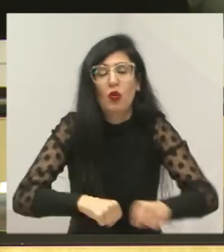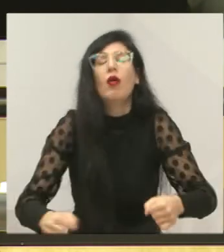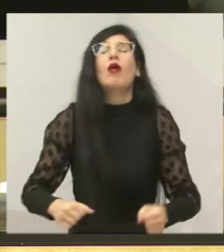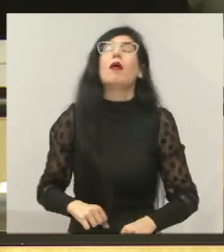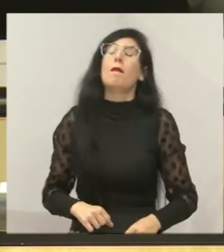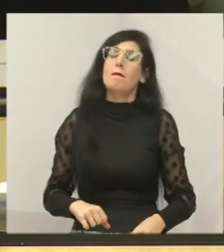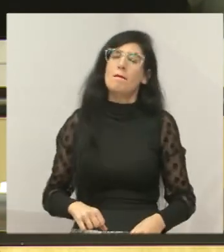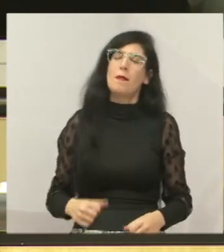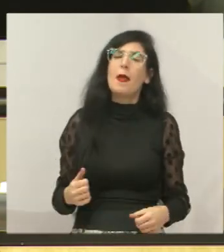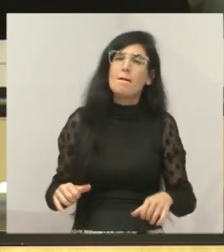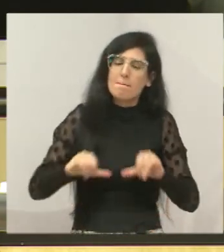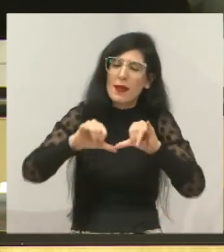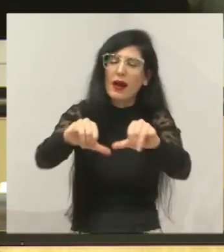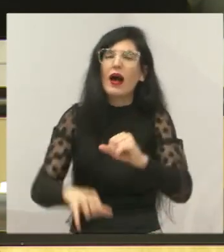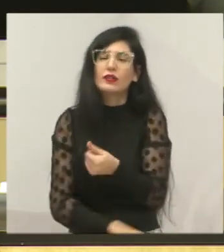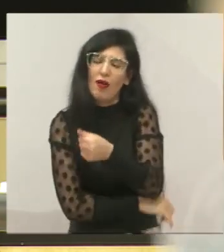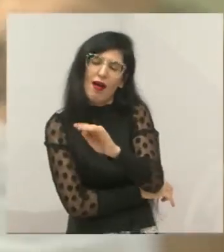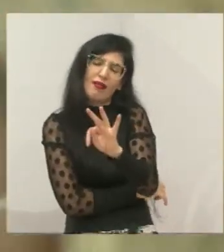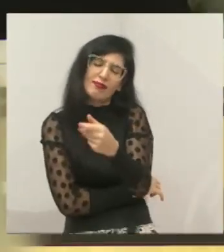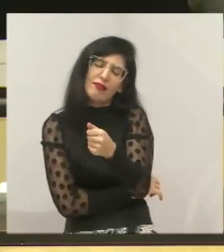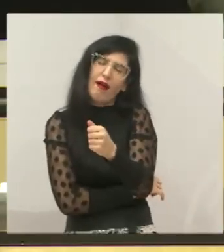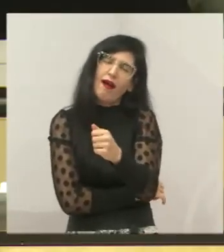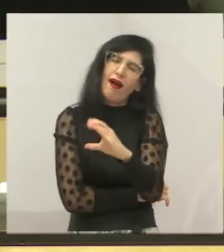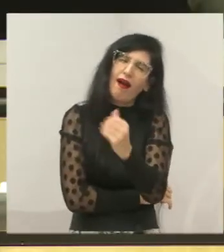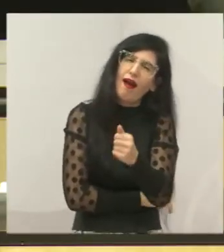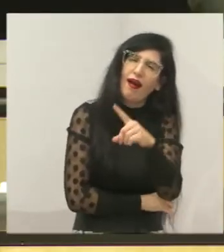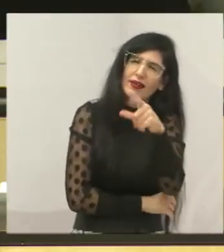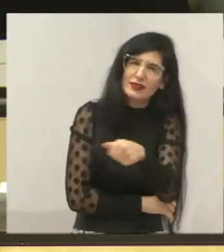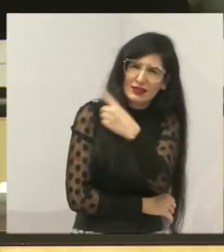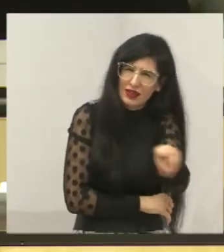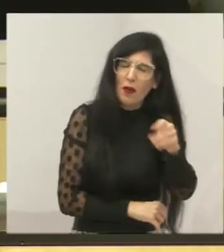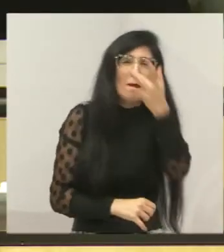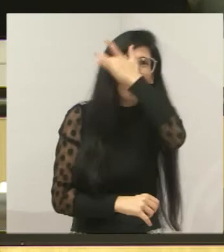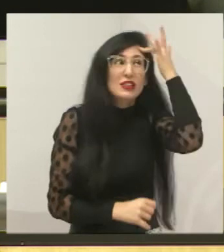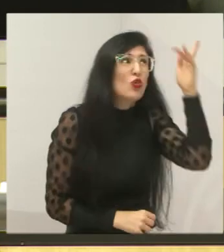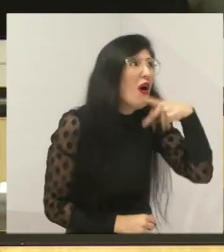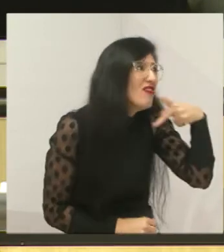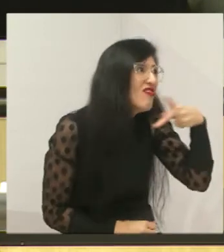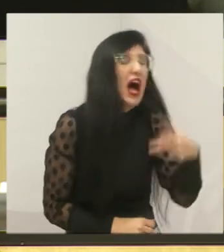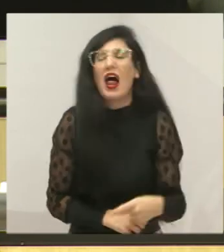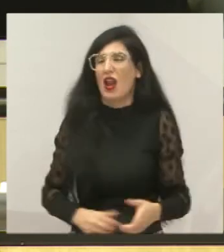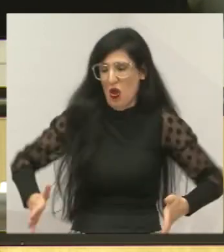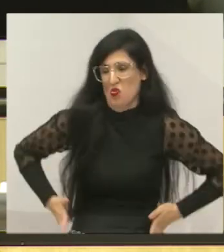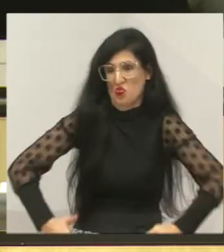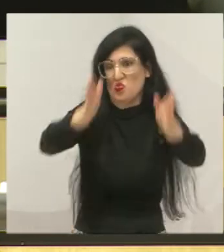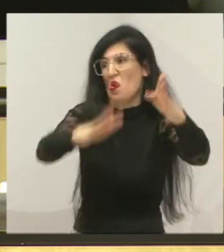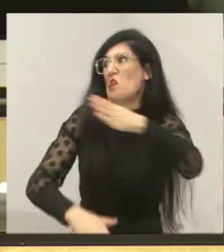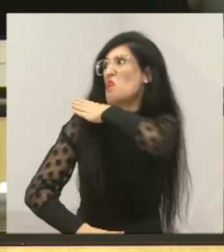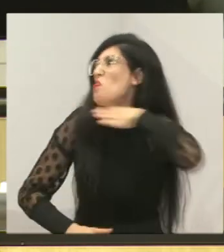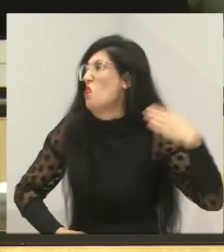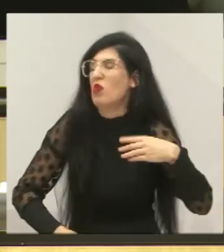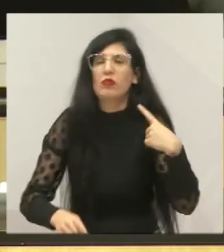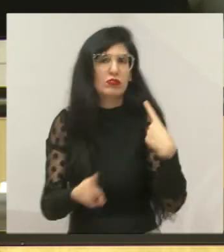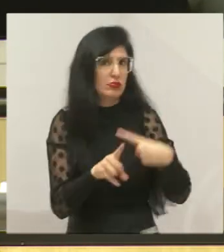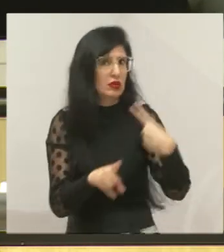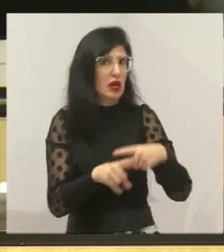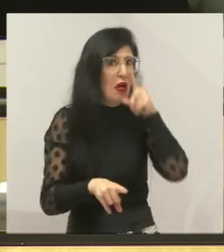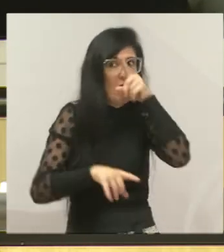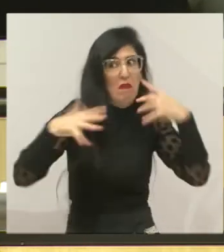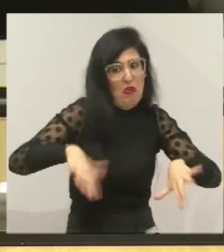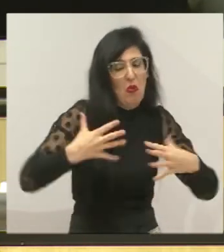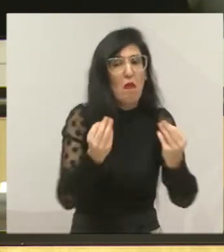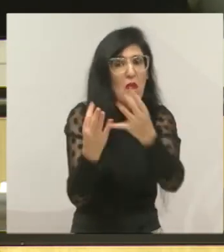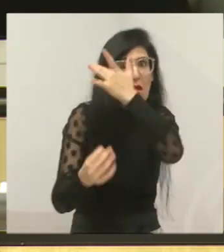um local conhecido como Retão da Morte, local onde várias pessoas perderam a vida, que agora está sem iluminação, aumentando os riscos de